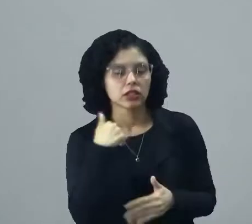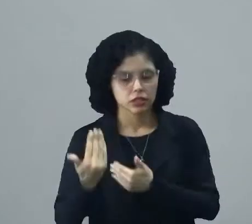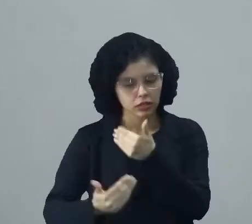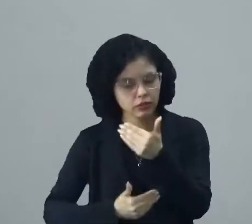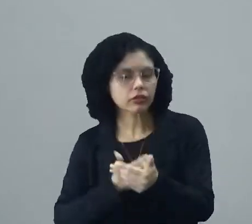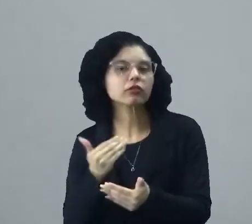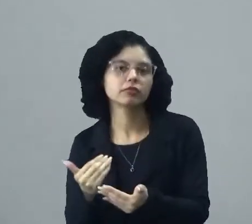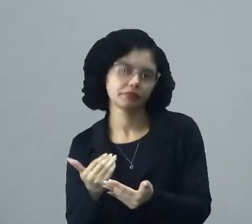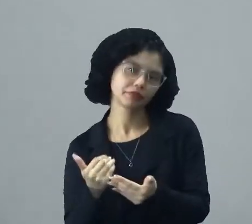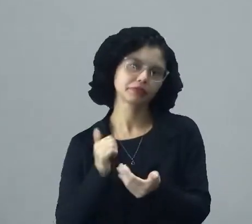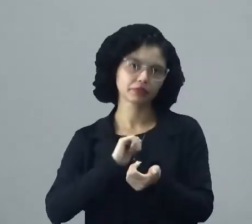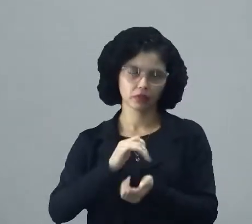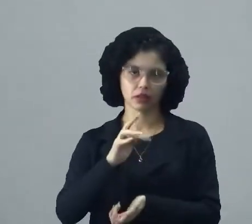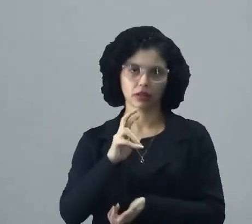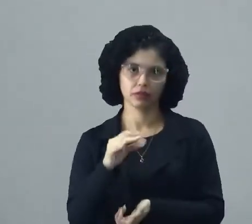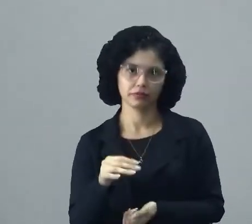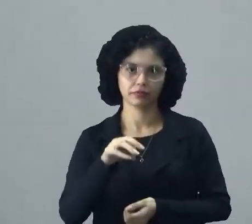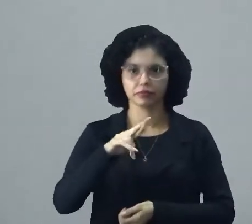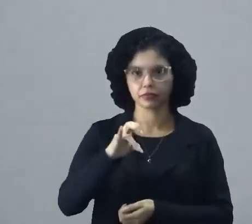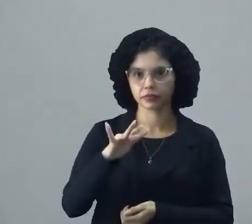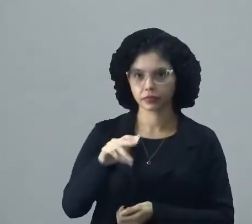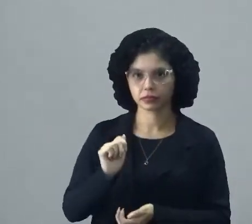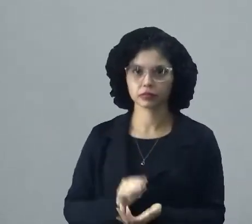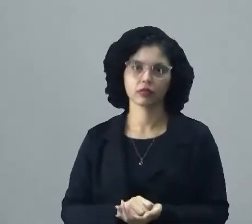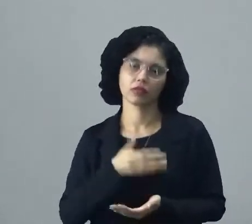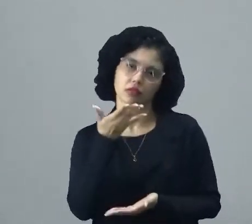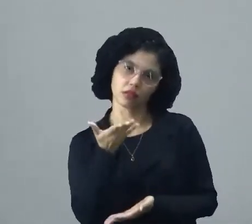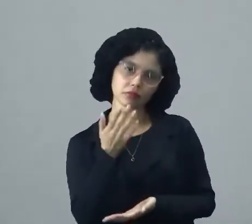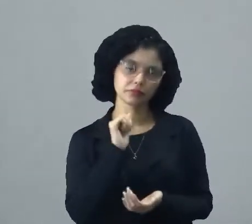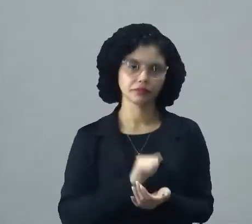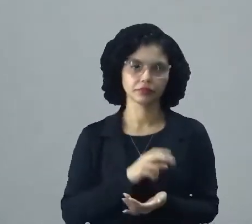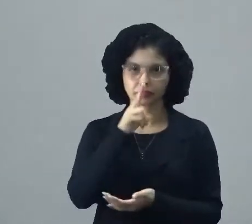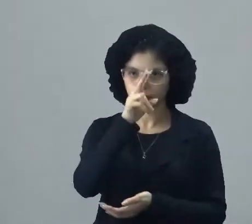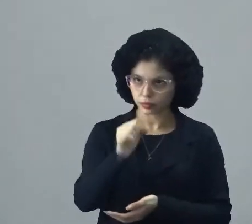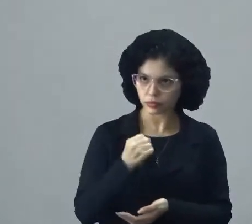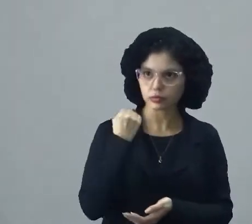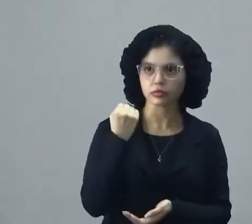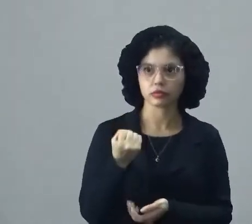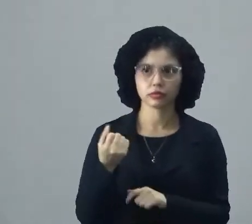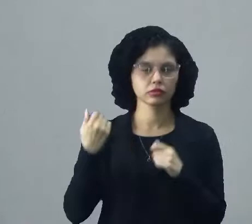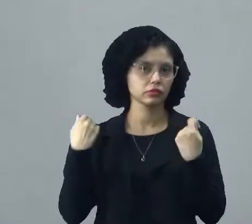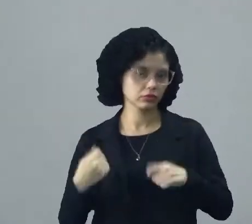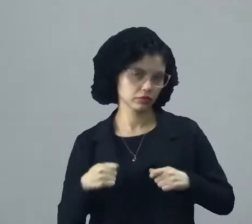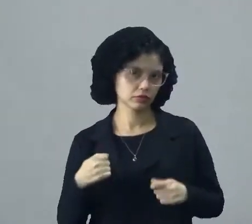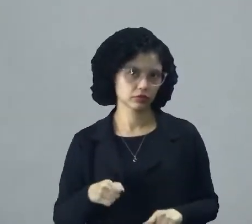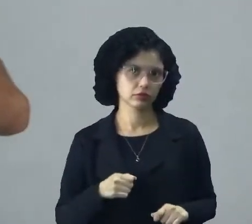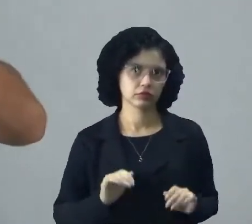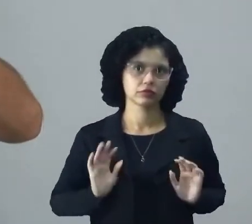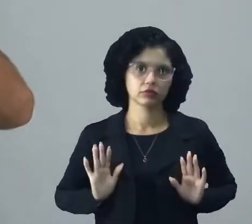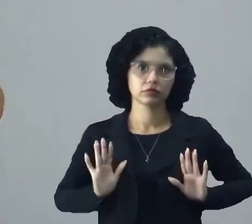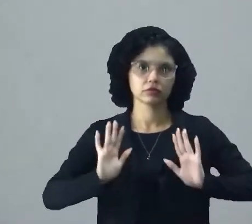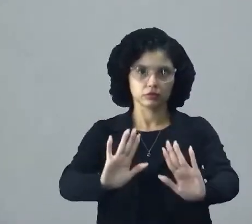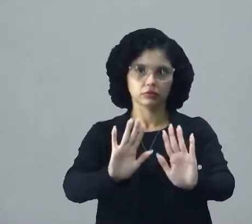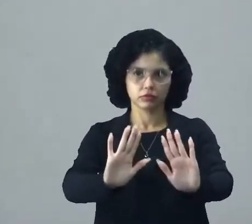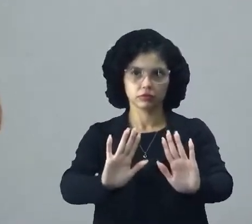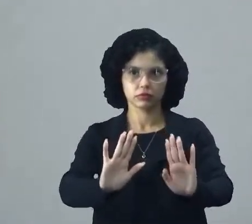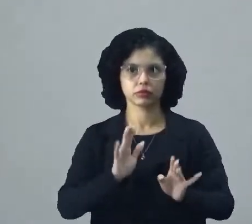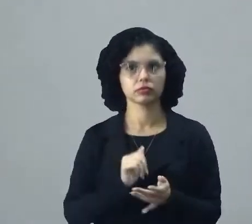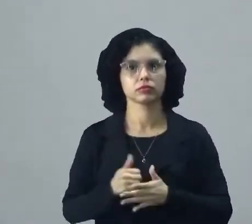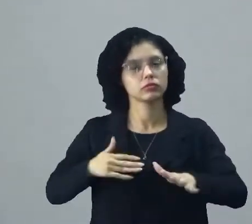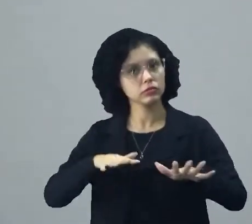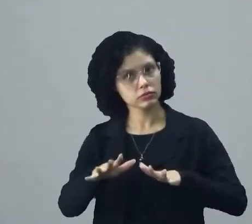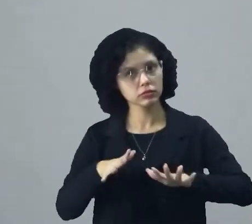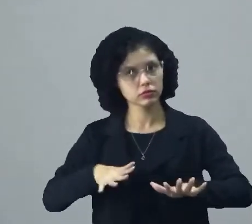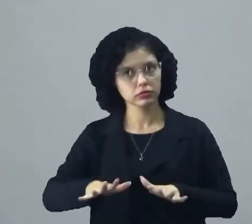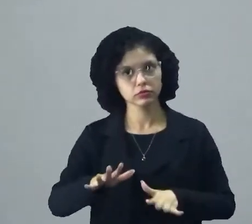as ações do aspecto da habilidade motora. Para eu trabalhar a força, a depender do que for, eu posso empurrar uma caixa e eu vou